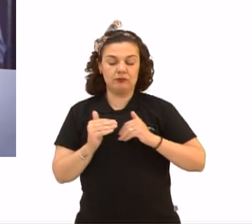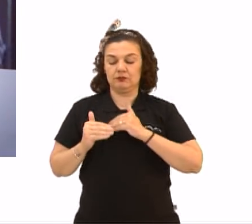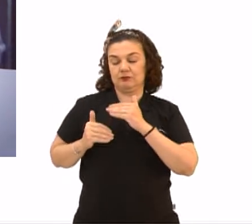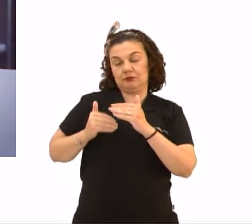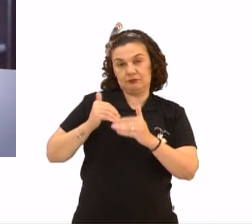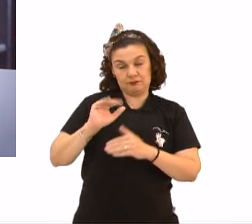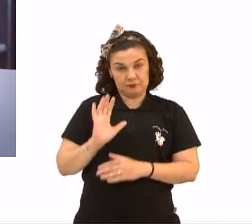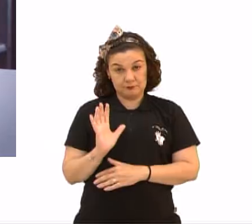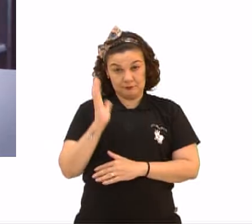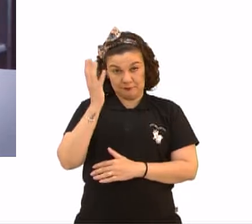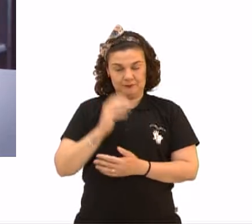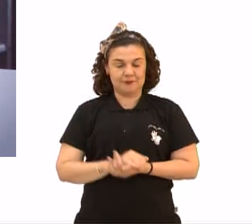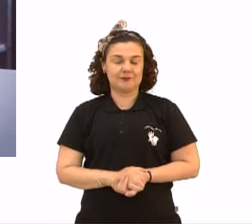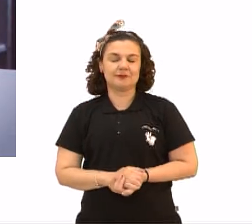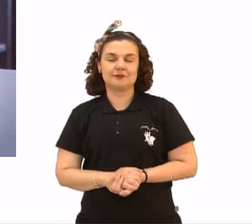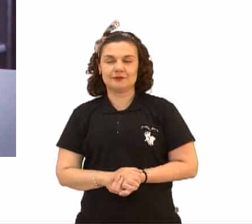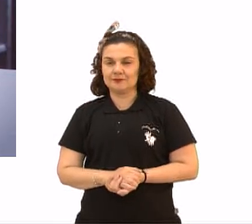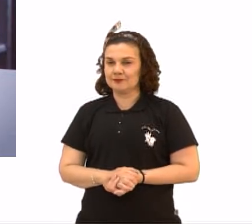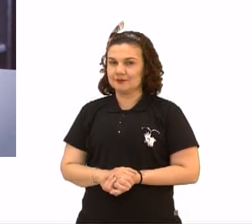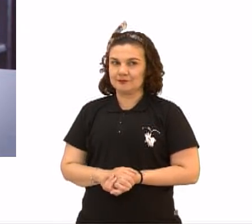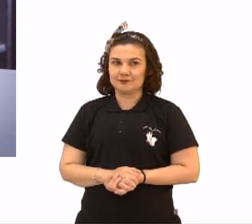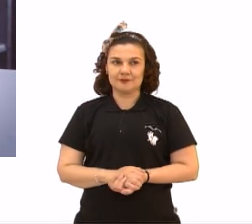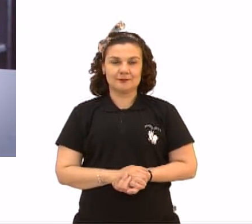para acontecer a revista. Interessante, assim, né? bacana.